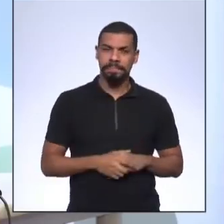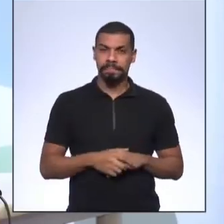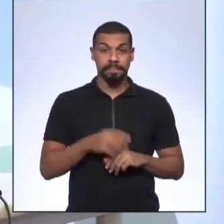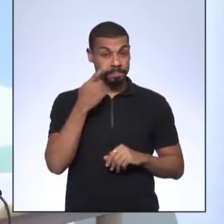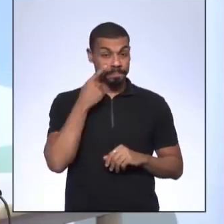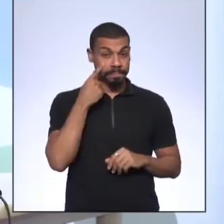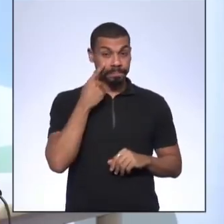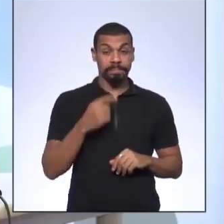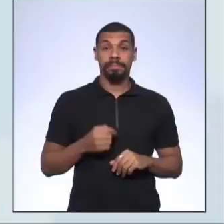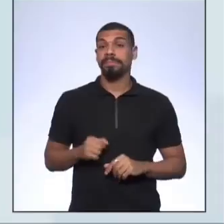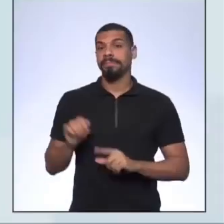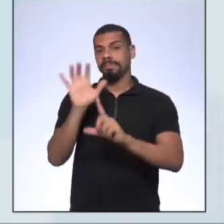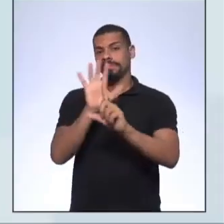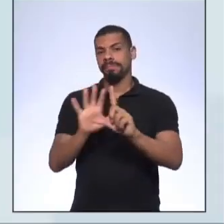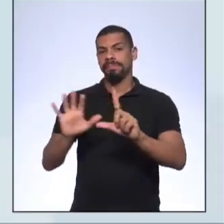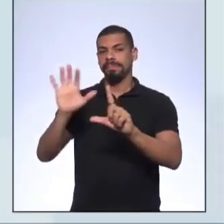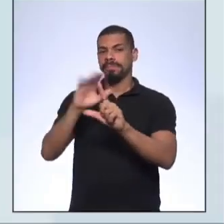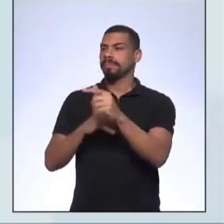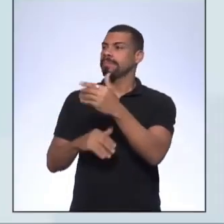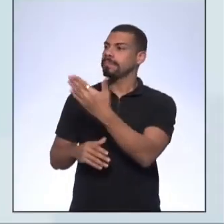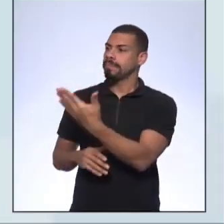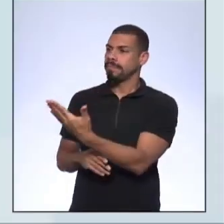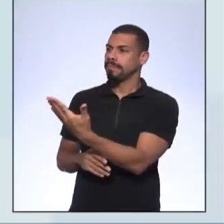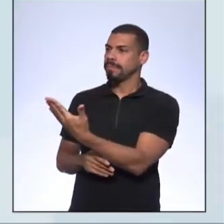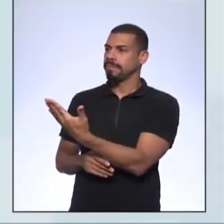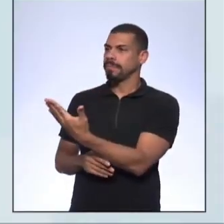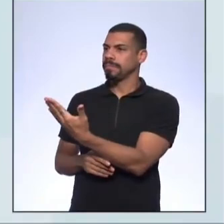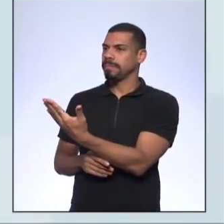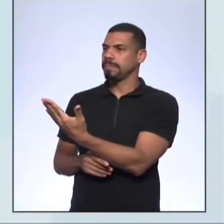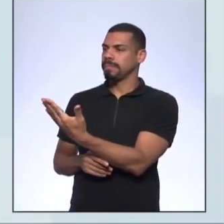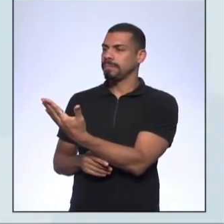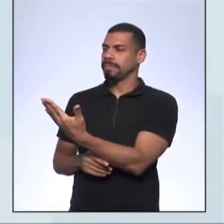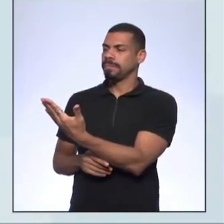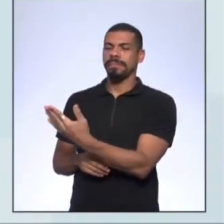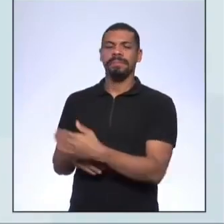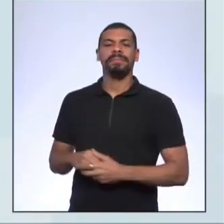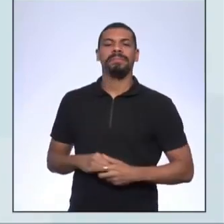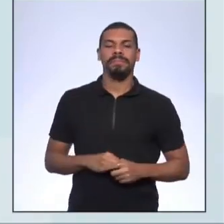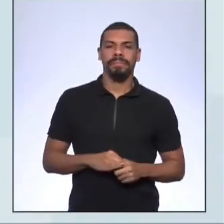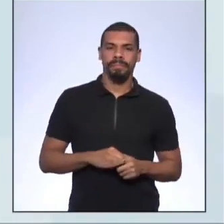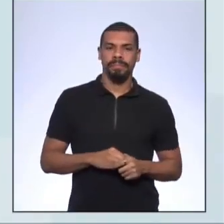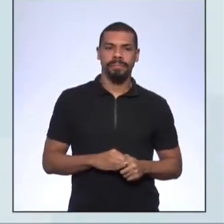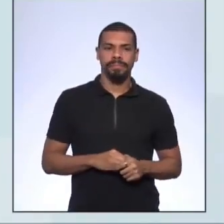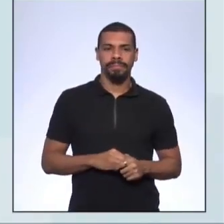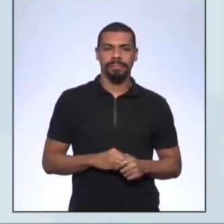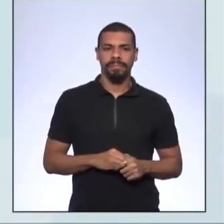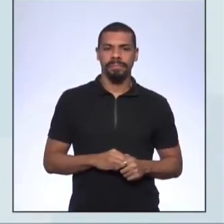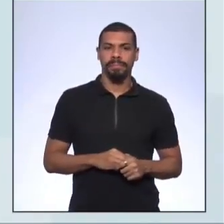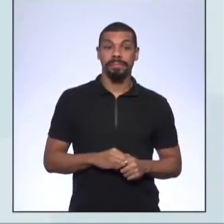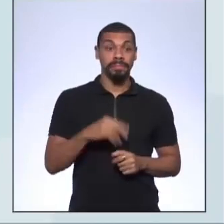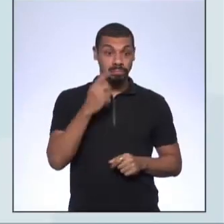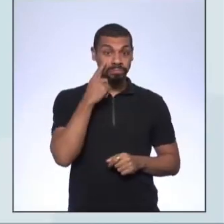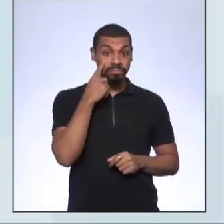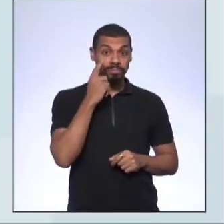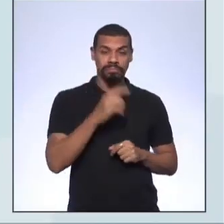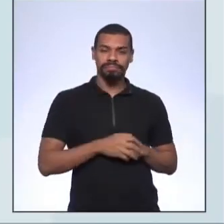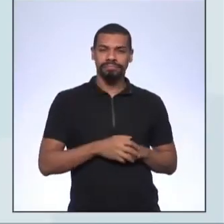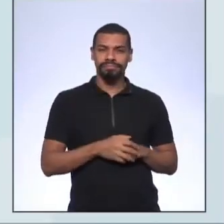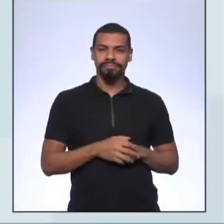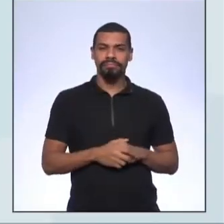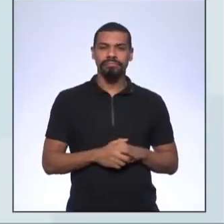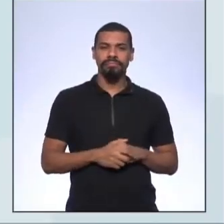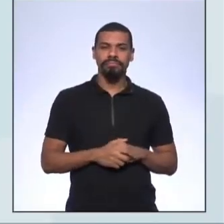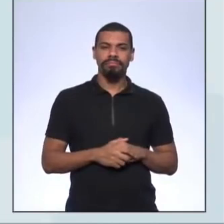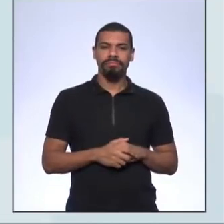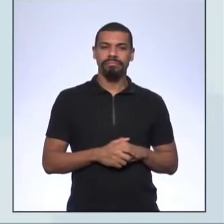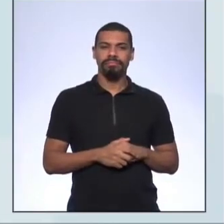tela para vocês, antes da gente ver a questão do pioneirismo português, olha aí o tal do mapa da Rota das Especiarias,